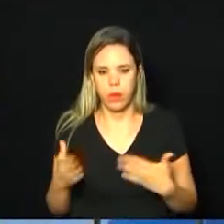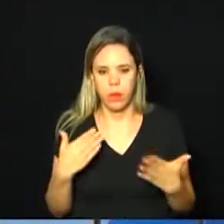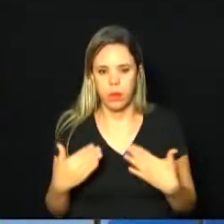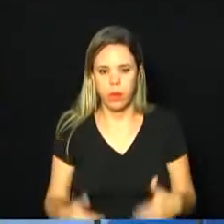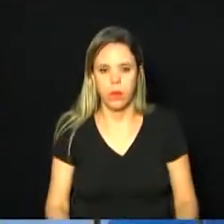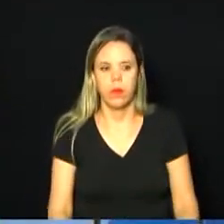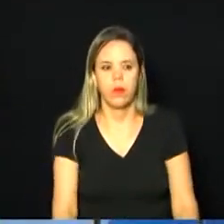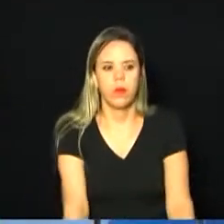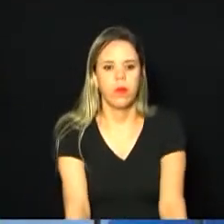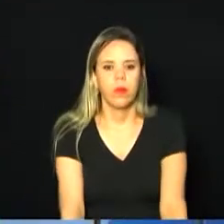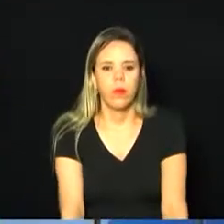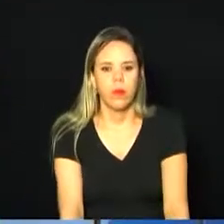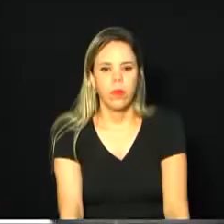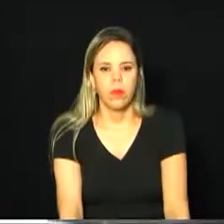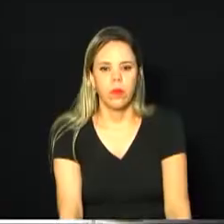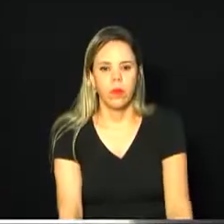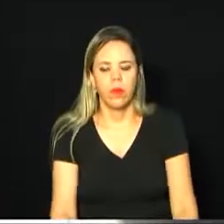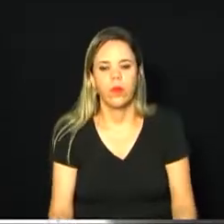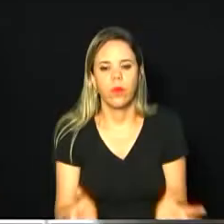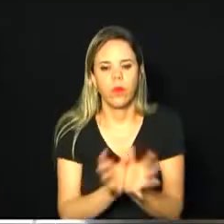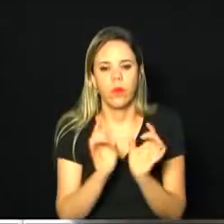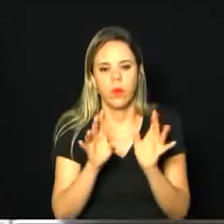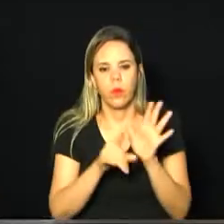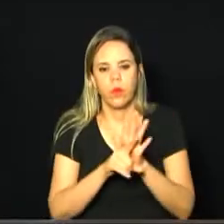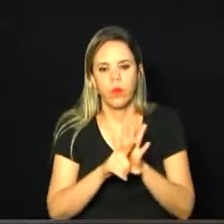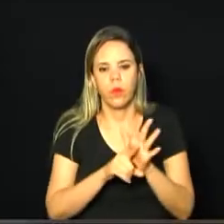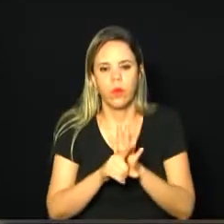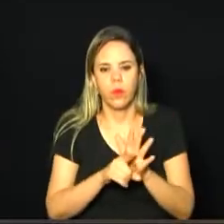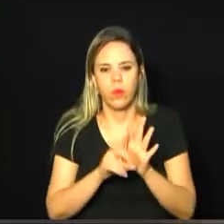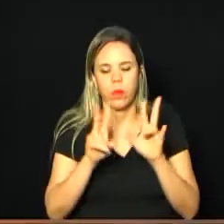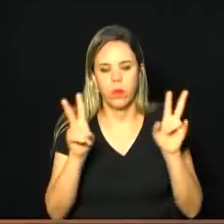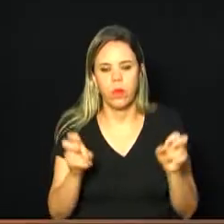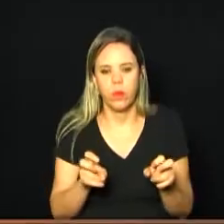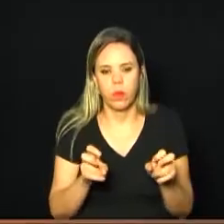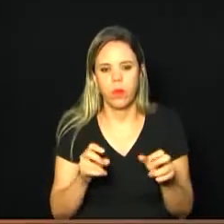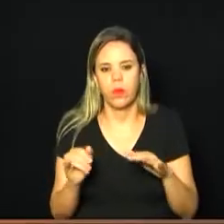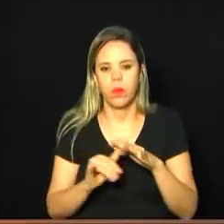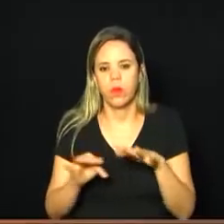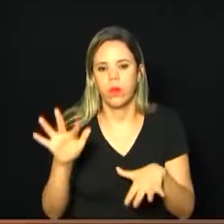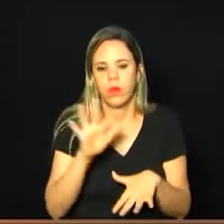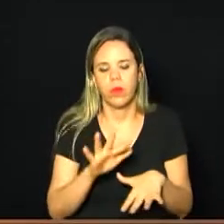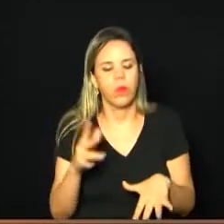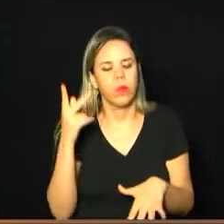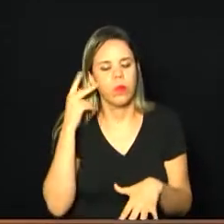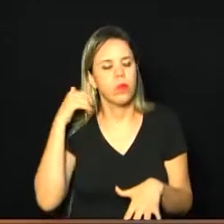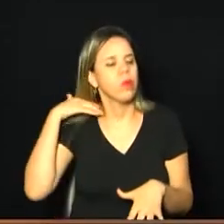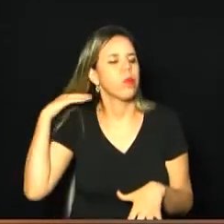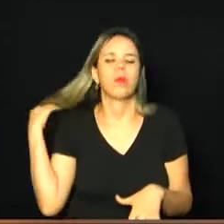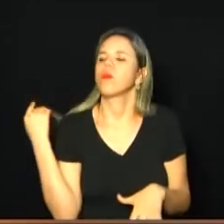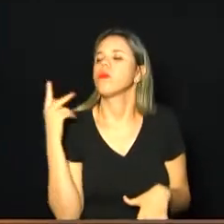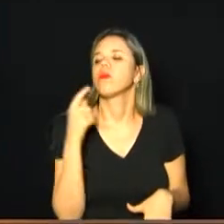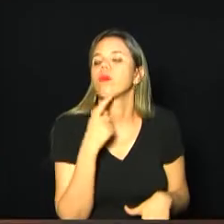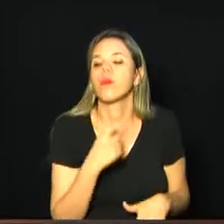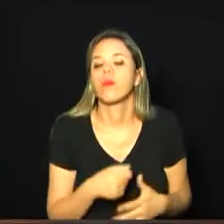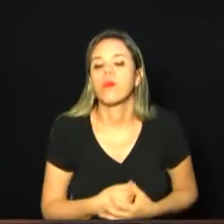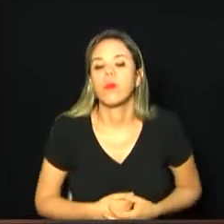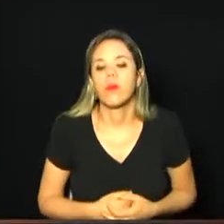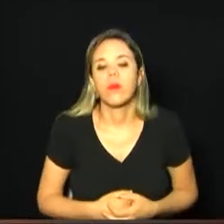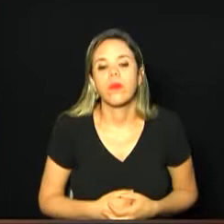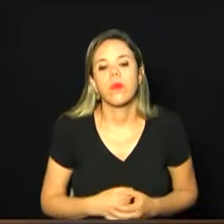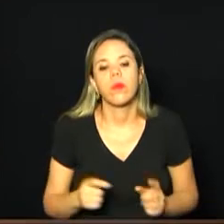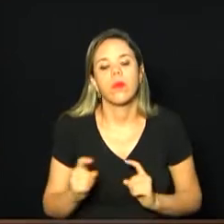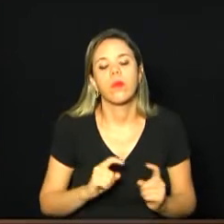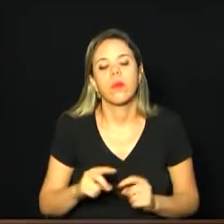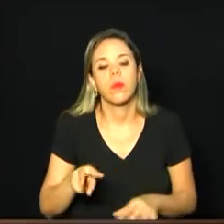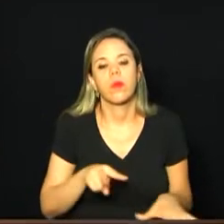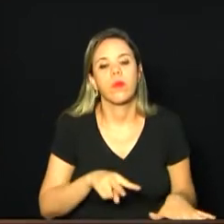debater o tema a comissão especial de estudos que trata sobre o Instituto Federal São Paulo Campos Campinas se